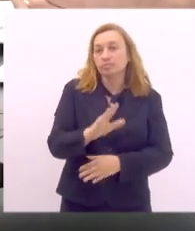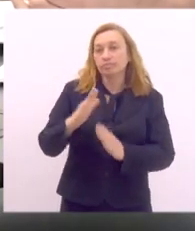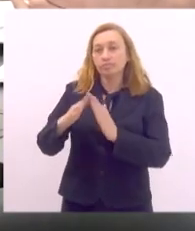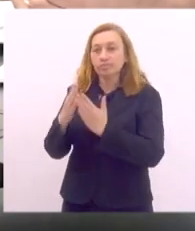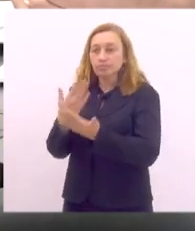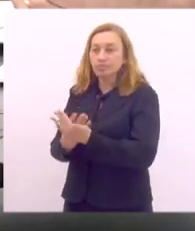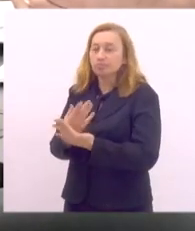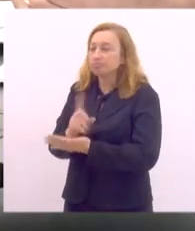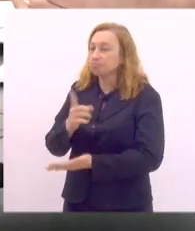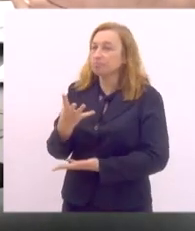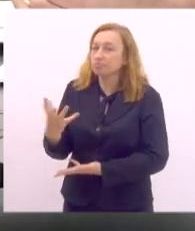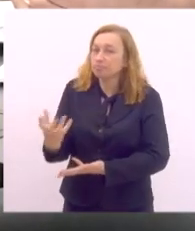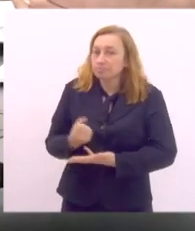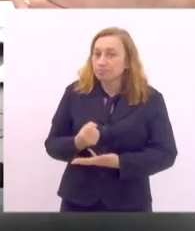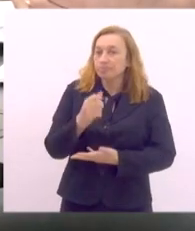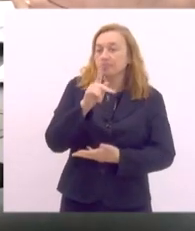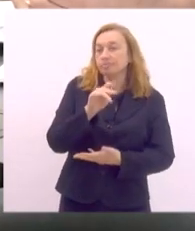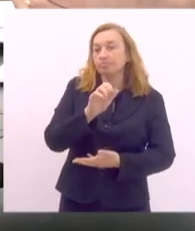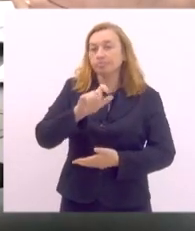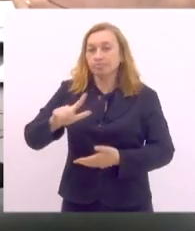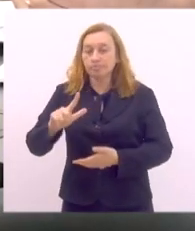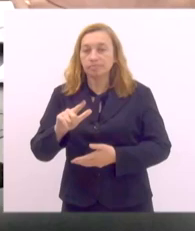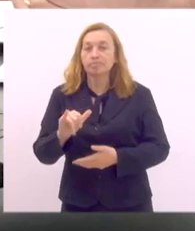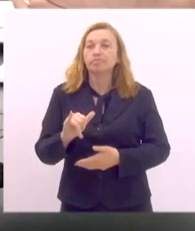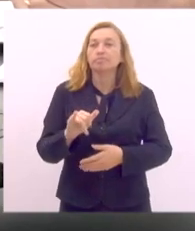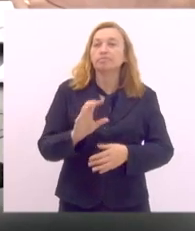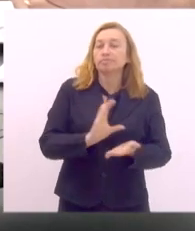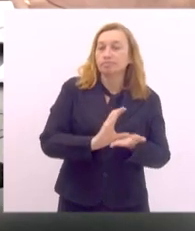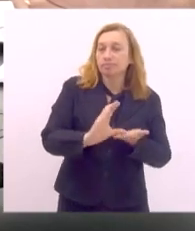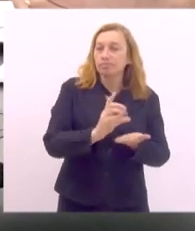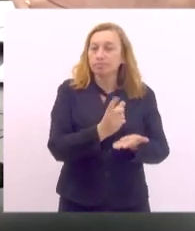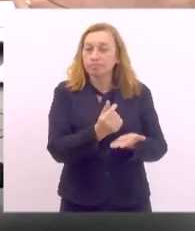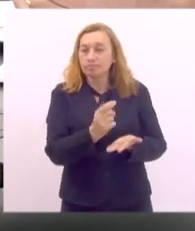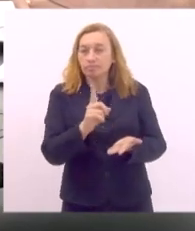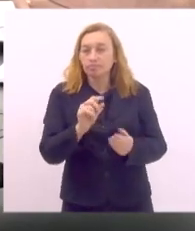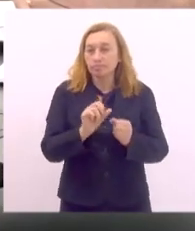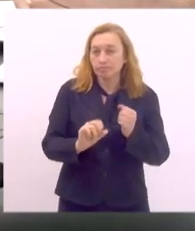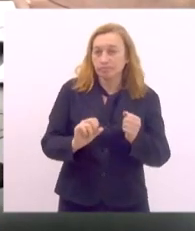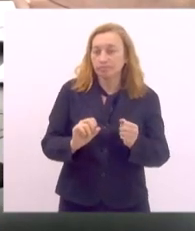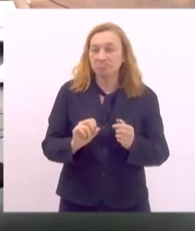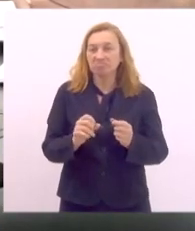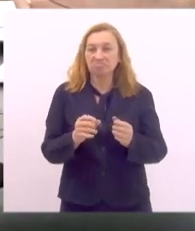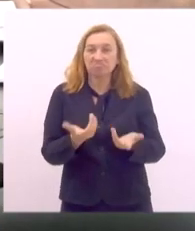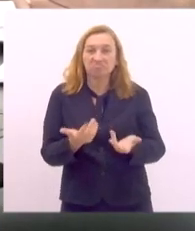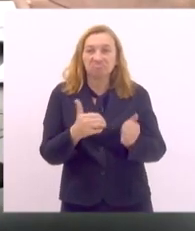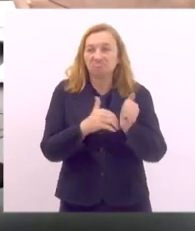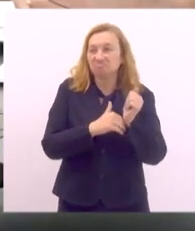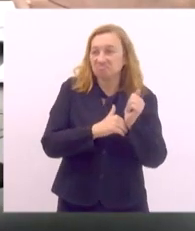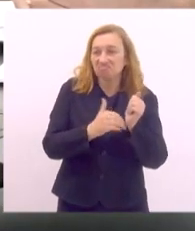próprio. Então, a ideia é colocar um parâmetro próprio estadual. Não tem grandes mistérios.